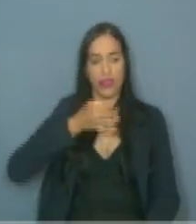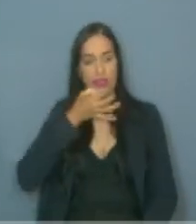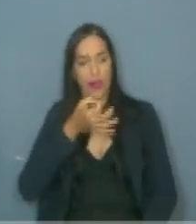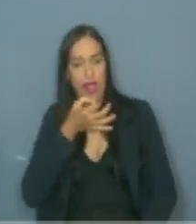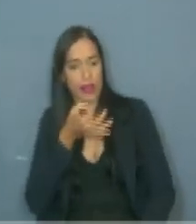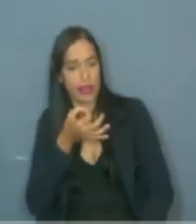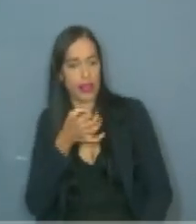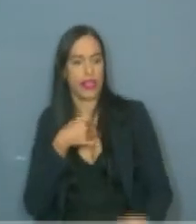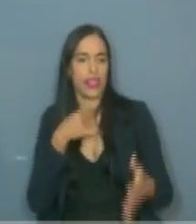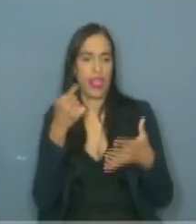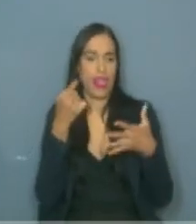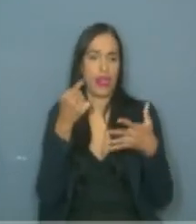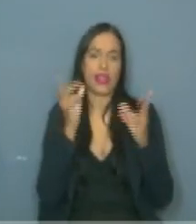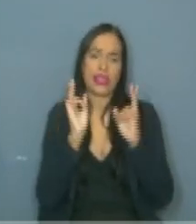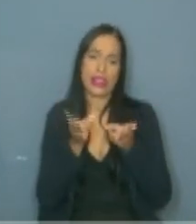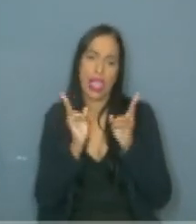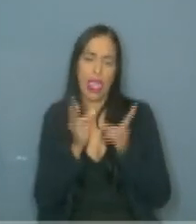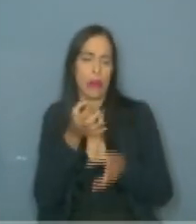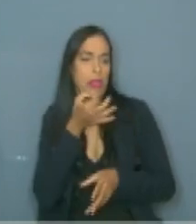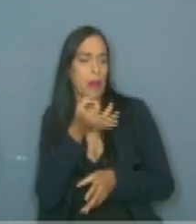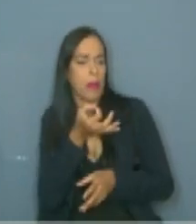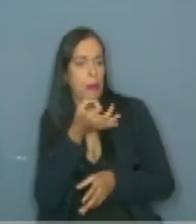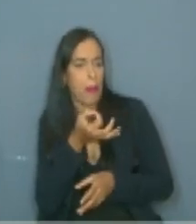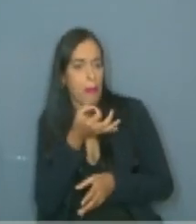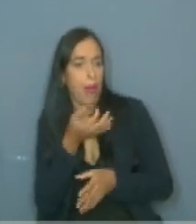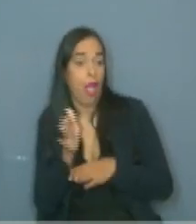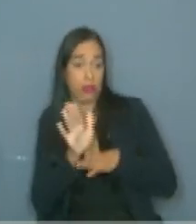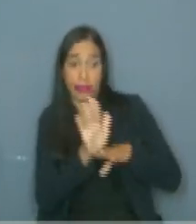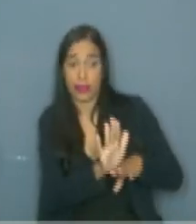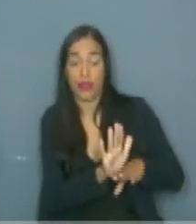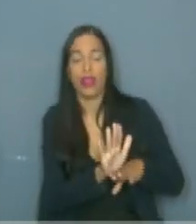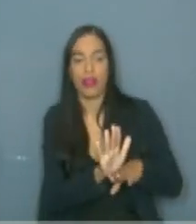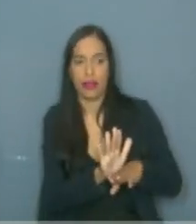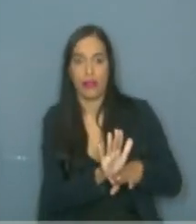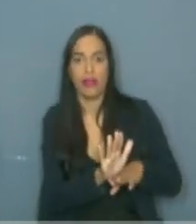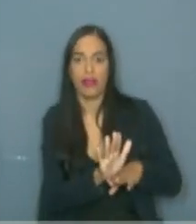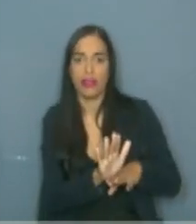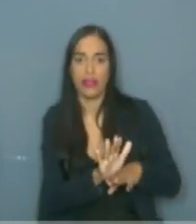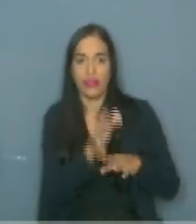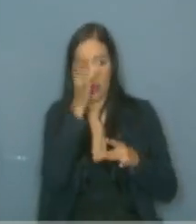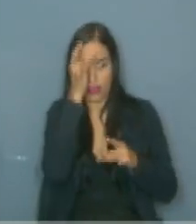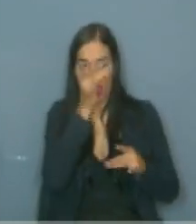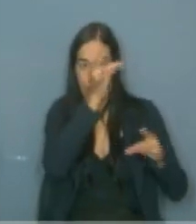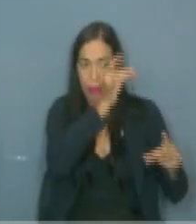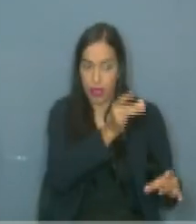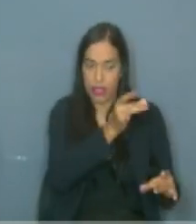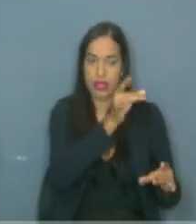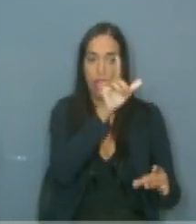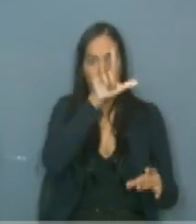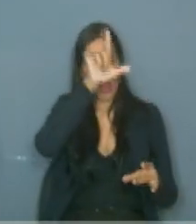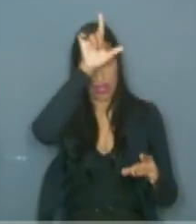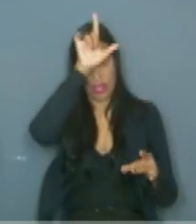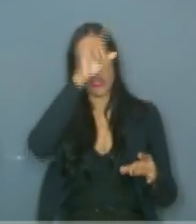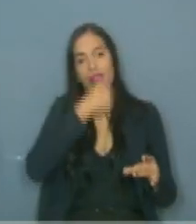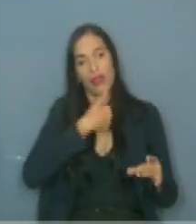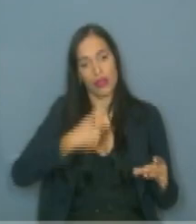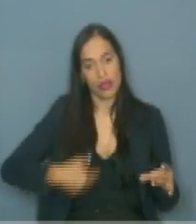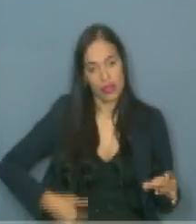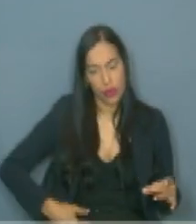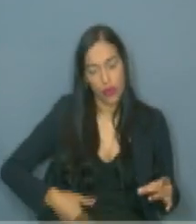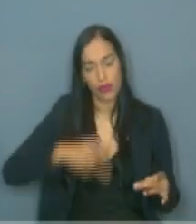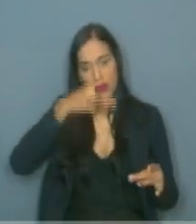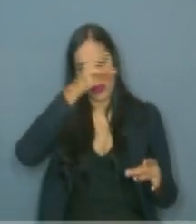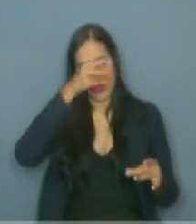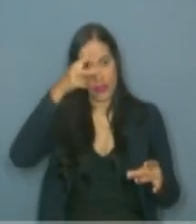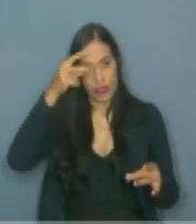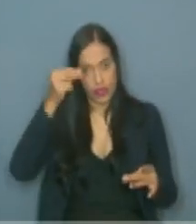particularmente as que eu faço, sempre críticas construtivas, e a gente vê a base indo ao microfone, a gente vê o líder da base indo ao microfone, a gente sabe que aquilo que a